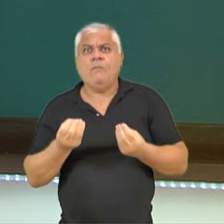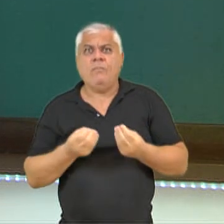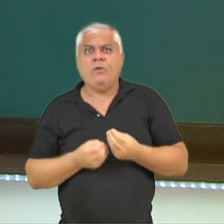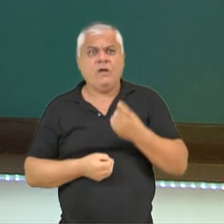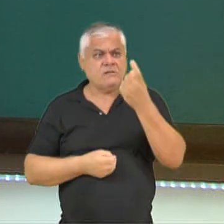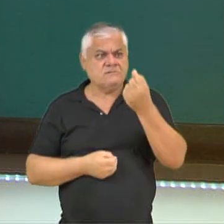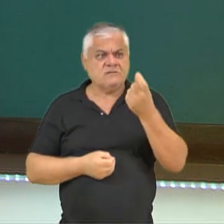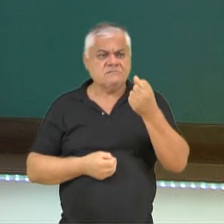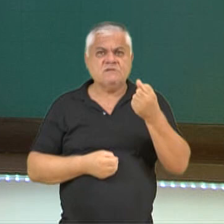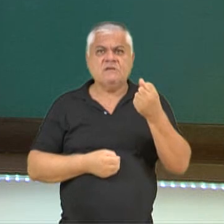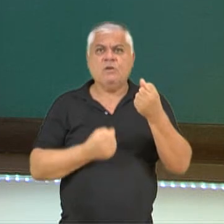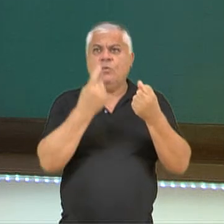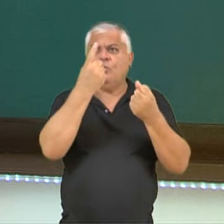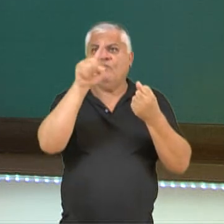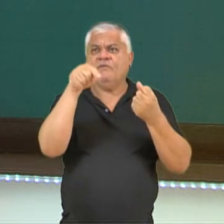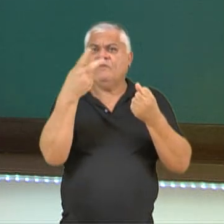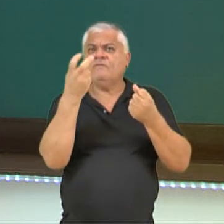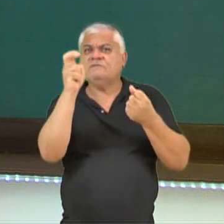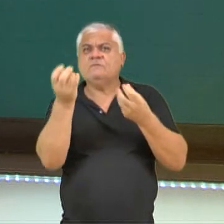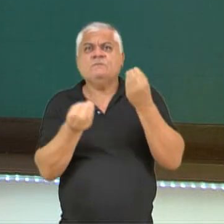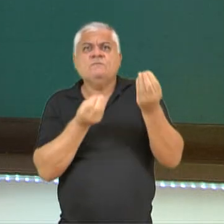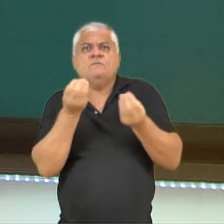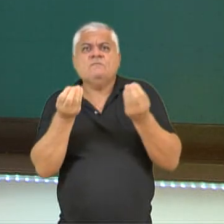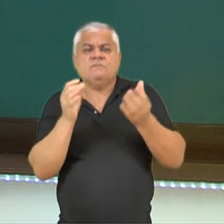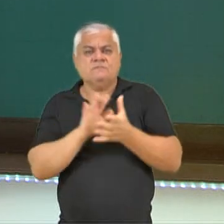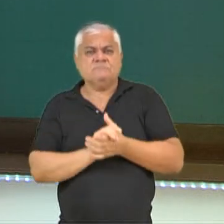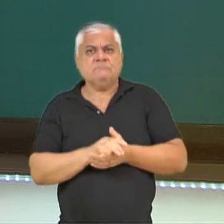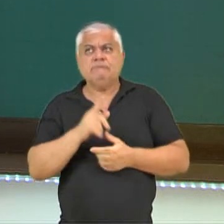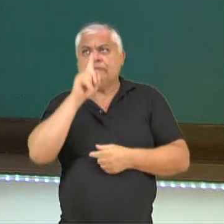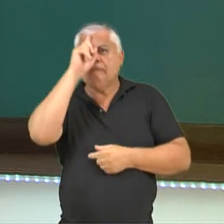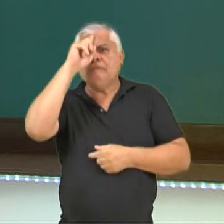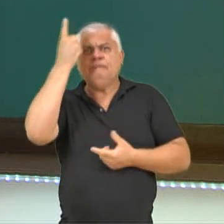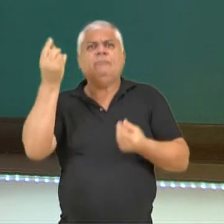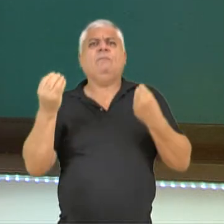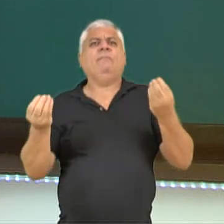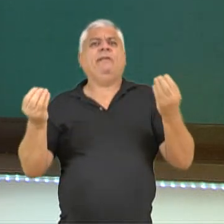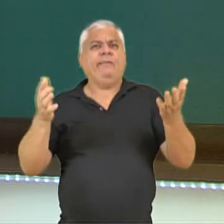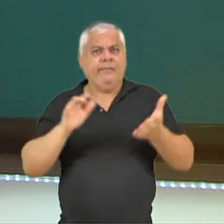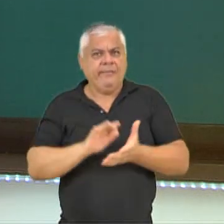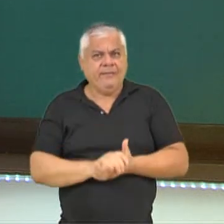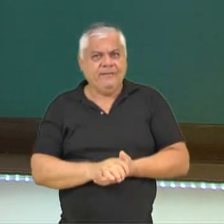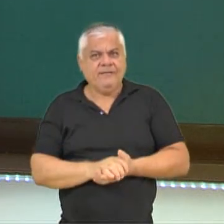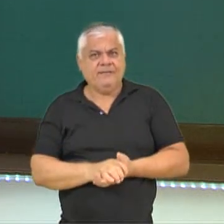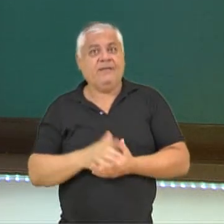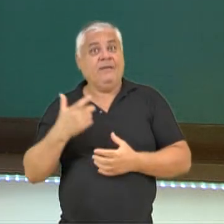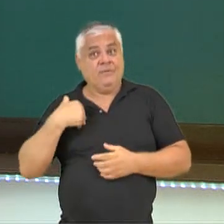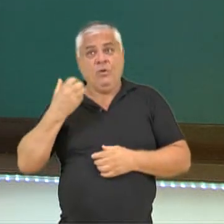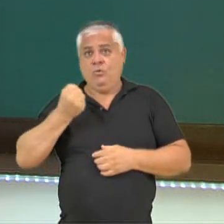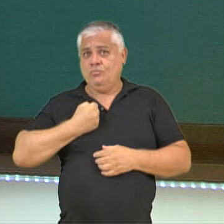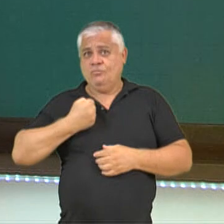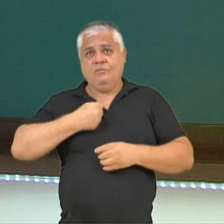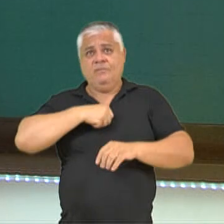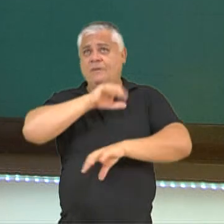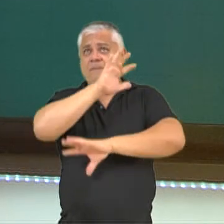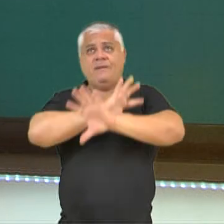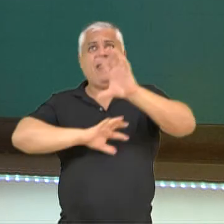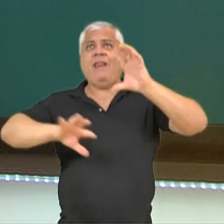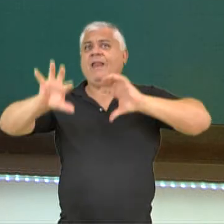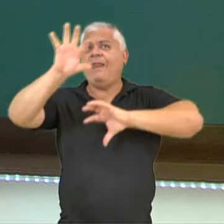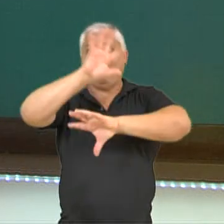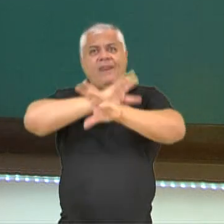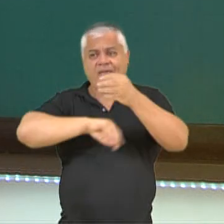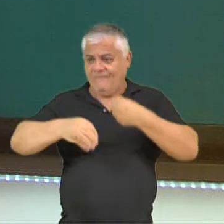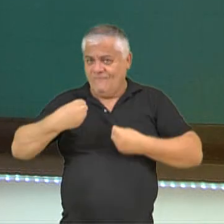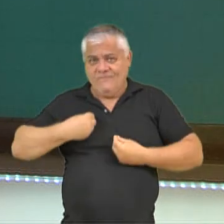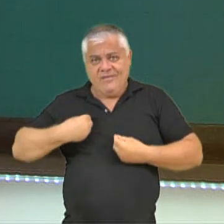para resolver esse negócio, né? Por que inventaram isso? É porque os números, gente, eles estão aí, eles fazem parte da nossa